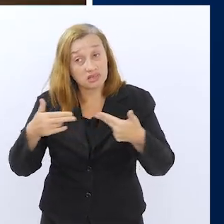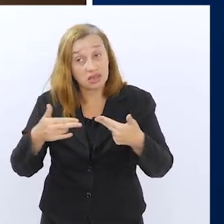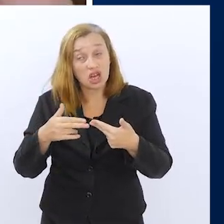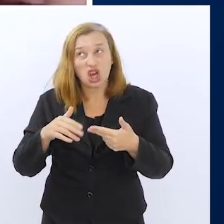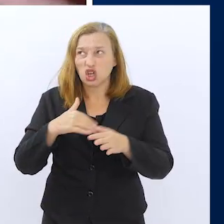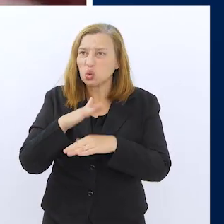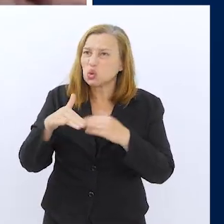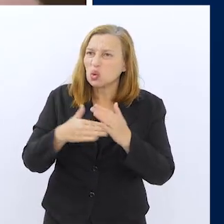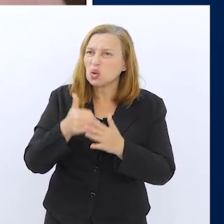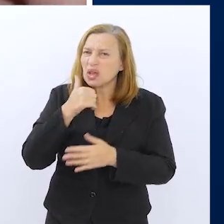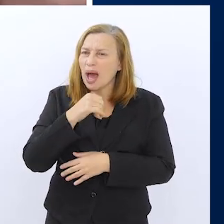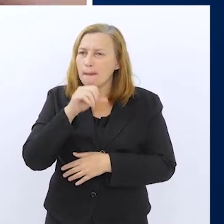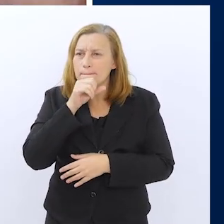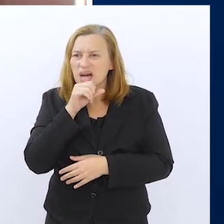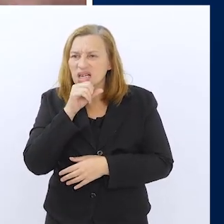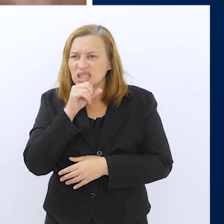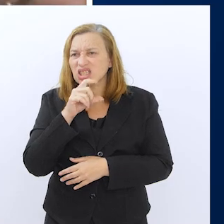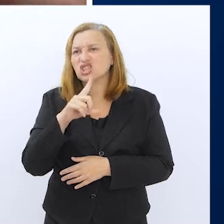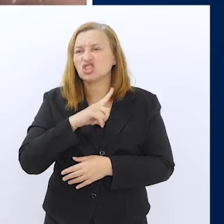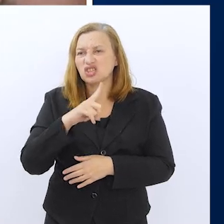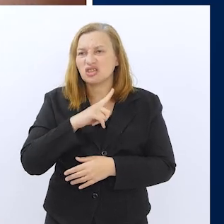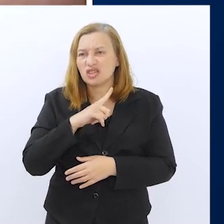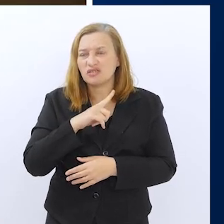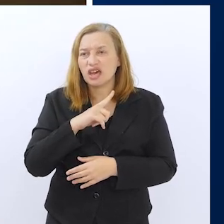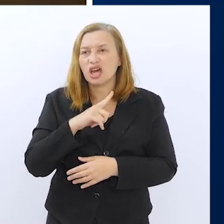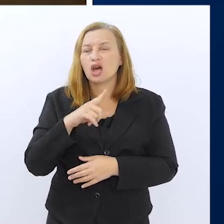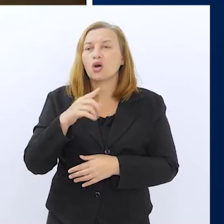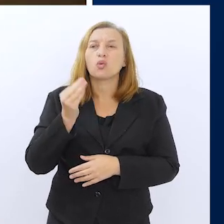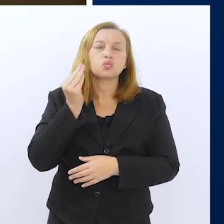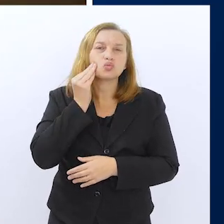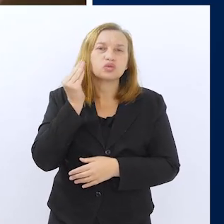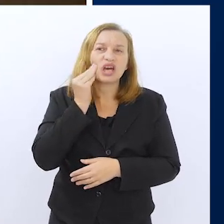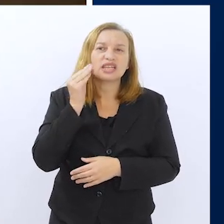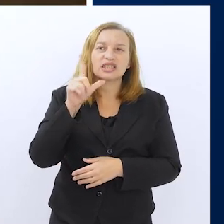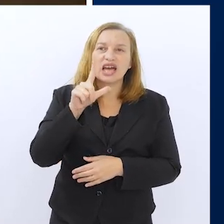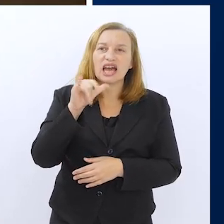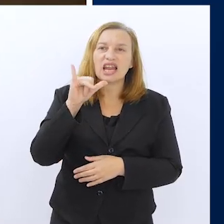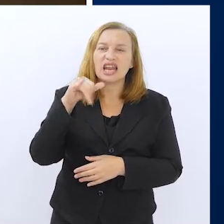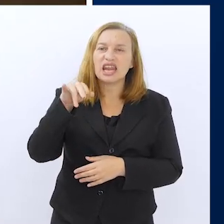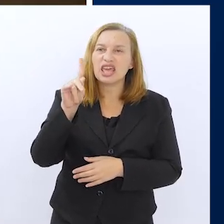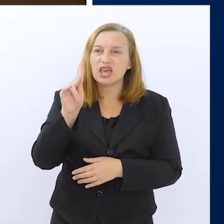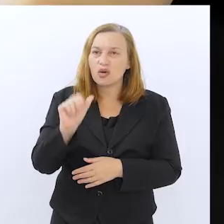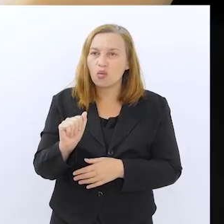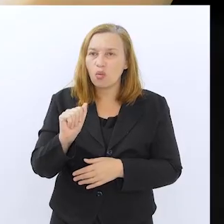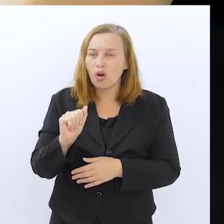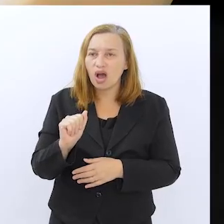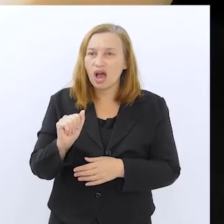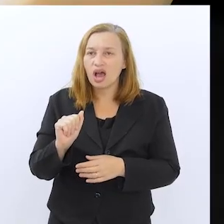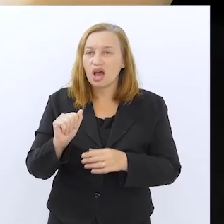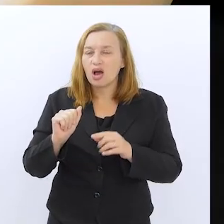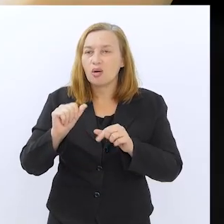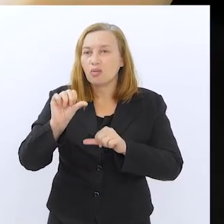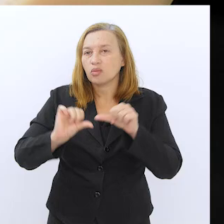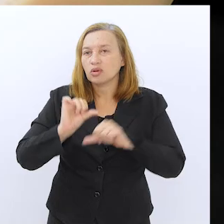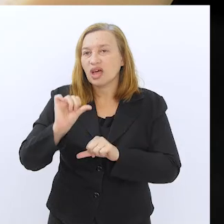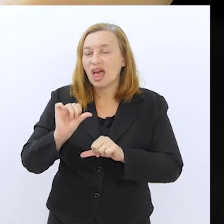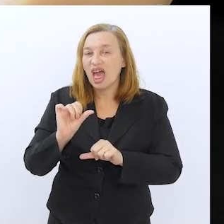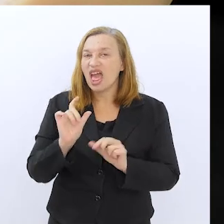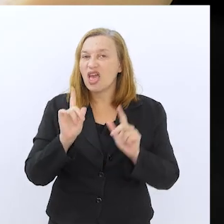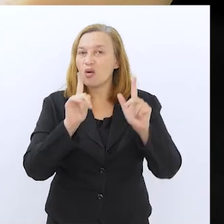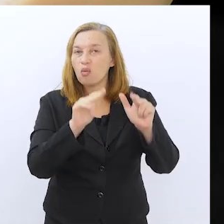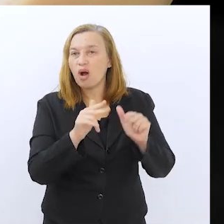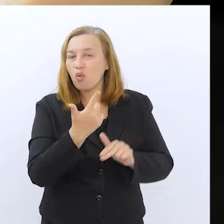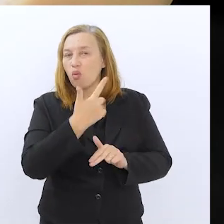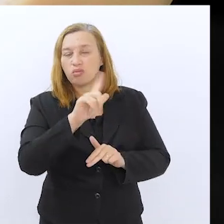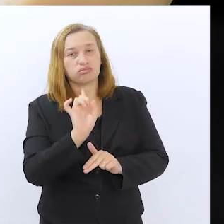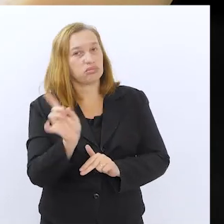não quer dizer que todas as mães que pegarem aí e tiverem um teste da linguinha alterado é igual a vou fazer